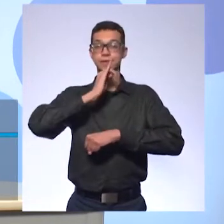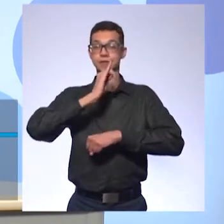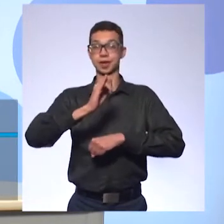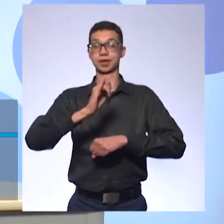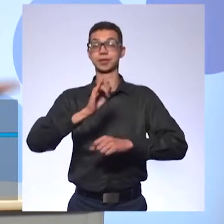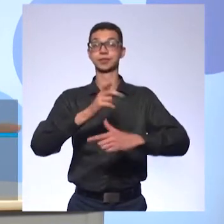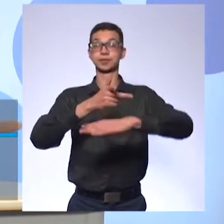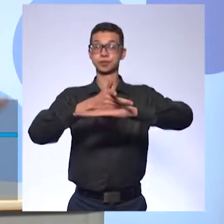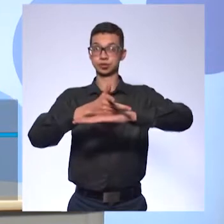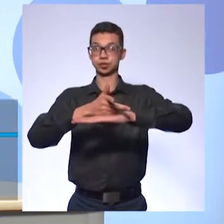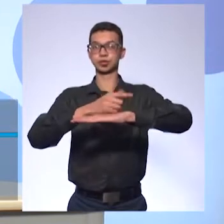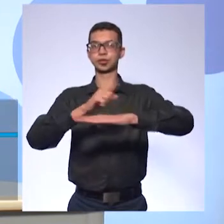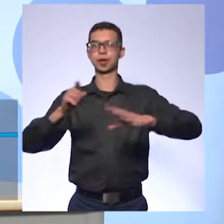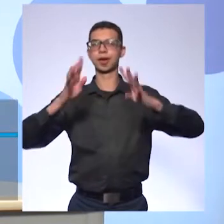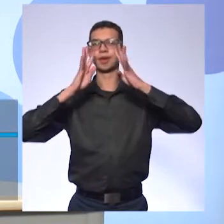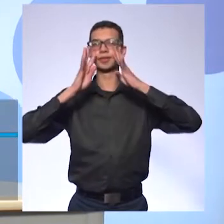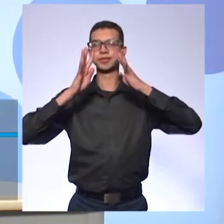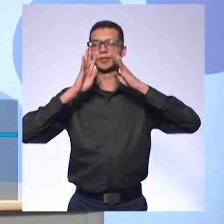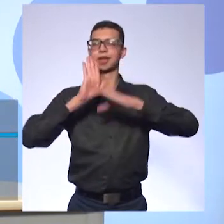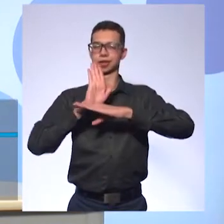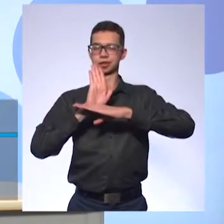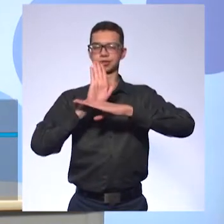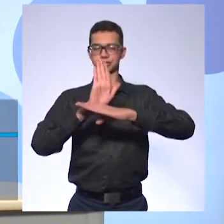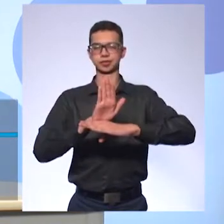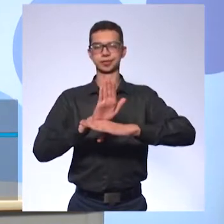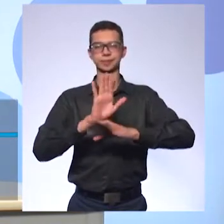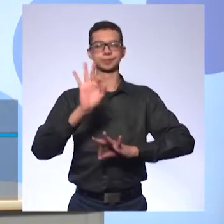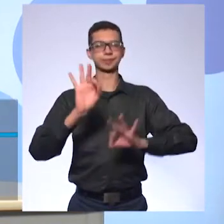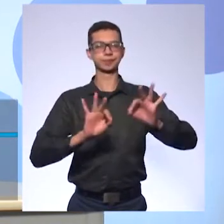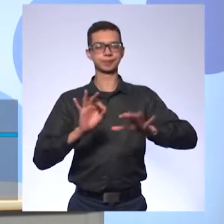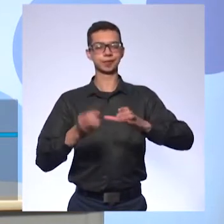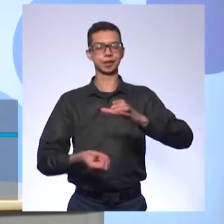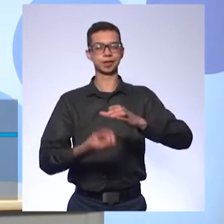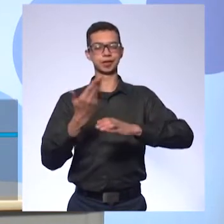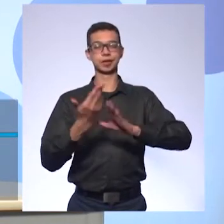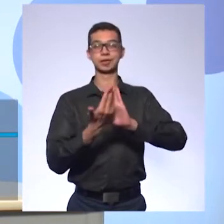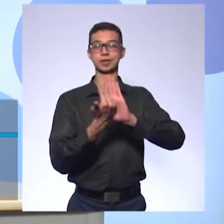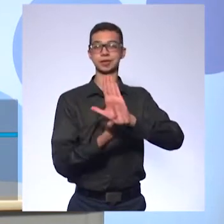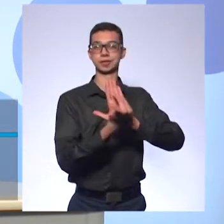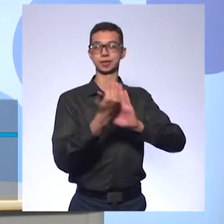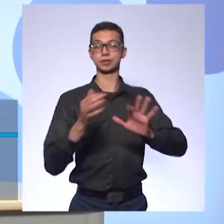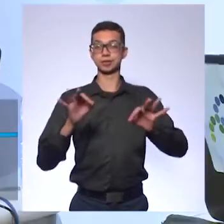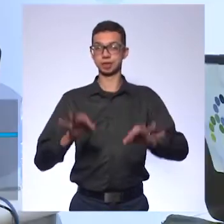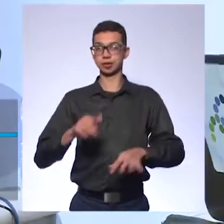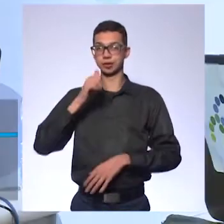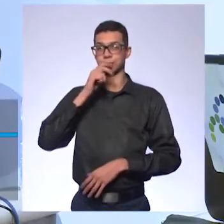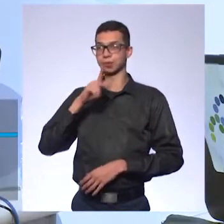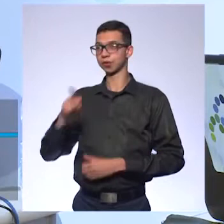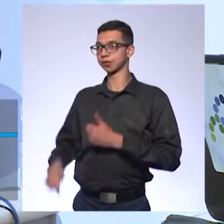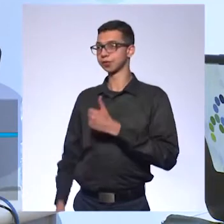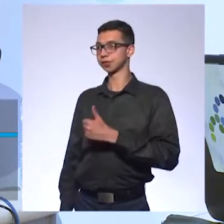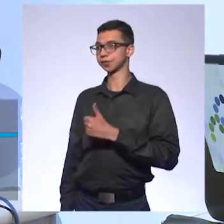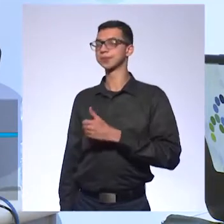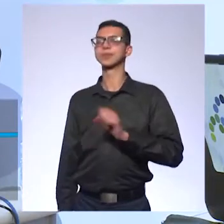vão auxiliar aí na elaboração desse desenho, né, professora? Isso